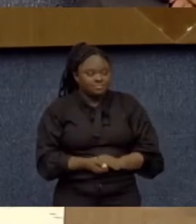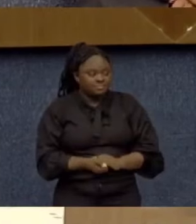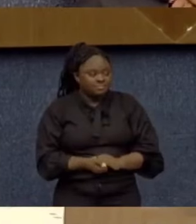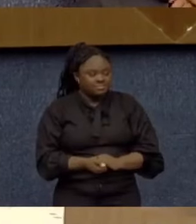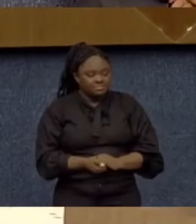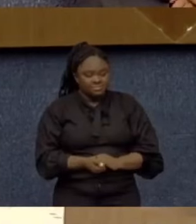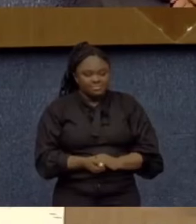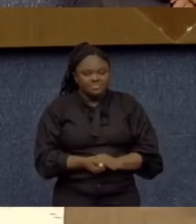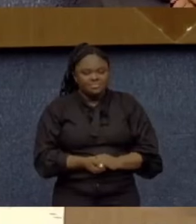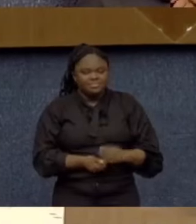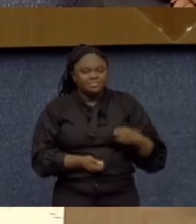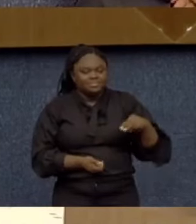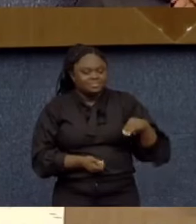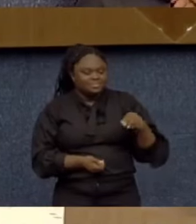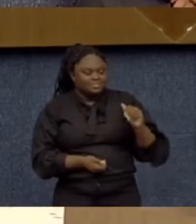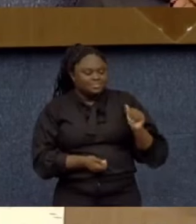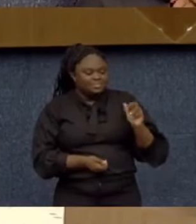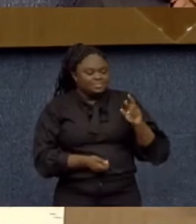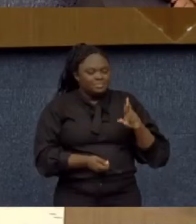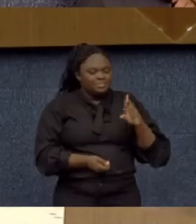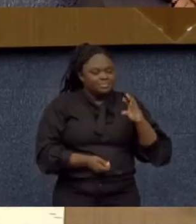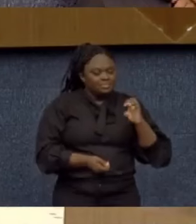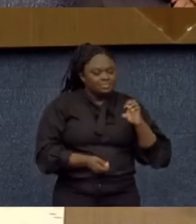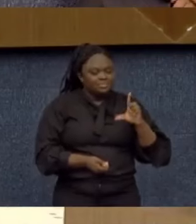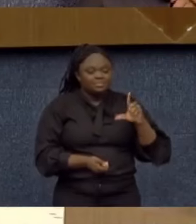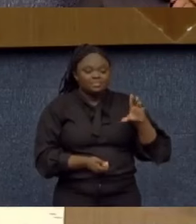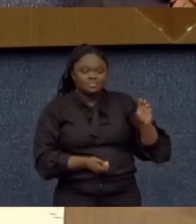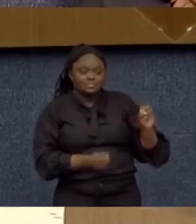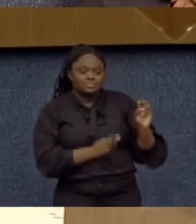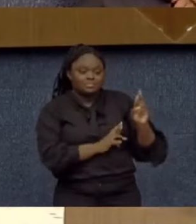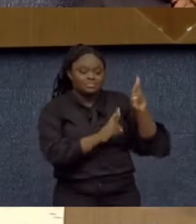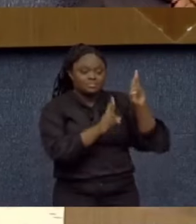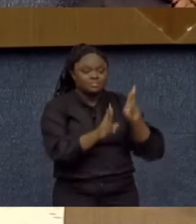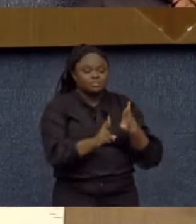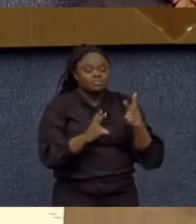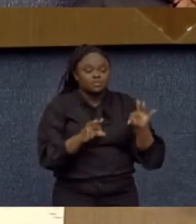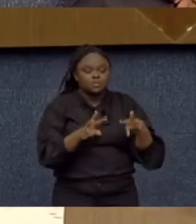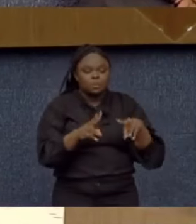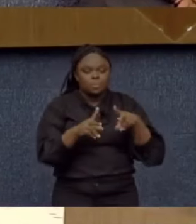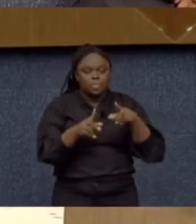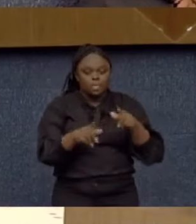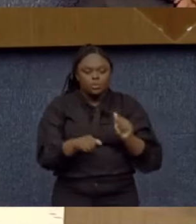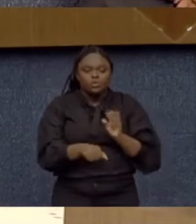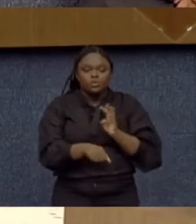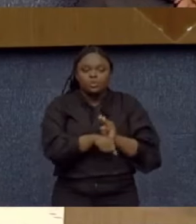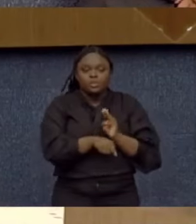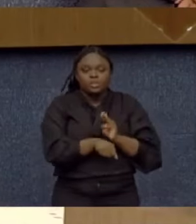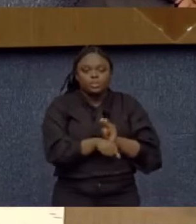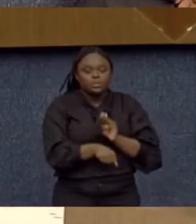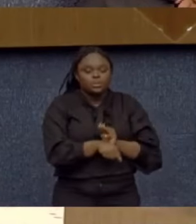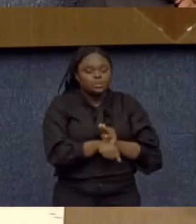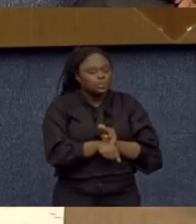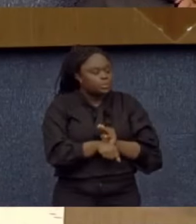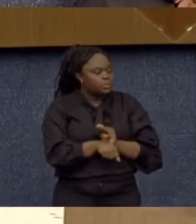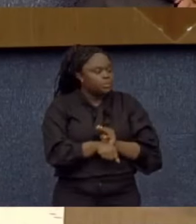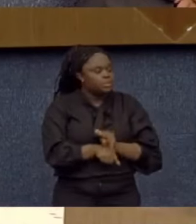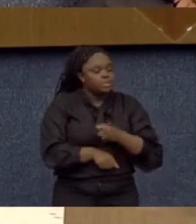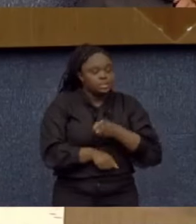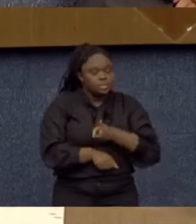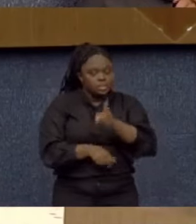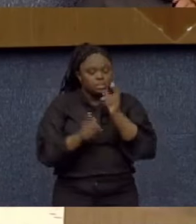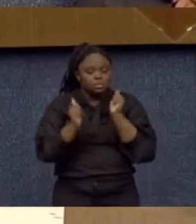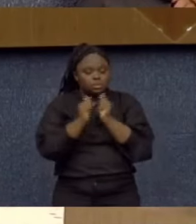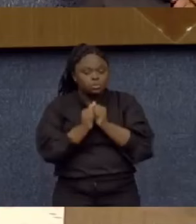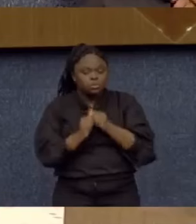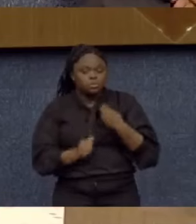O Marcelinho, que aqui está fazendo parte dessa mesa hoje, que está representando todos os nossos monitores, que estão sempre